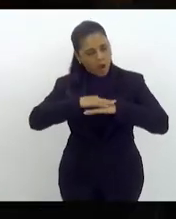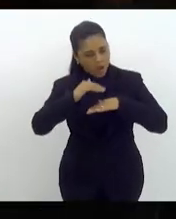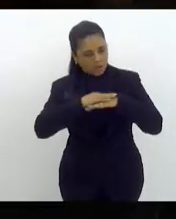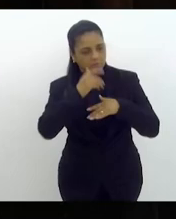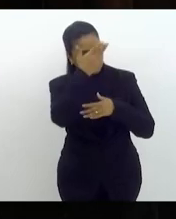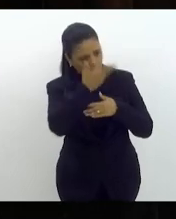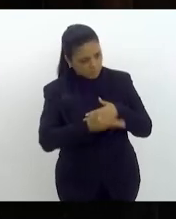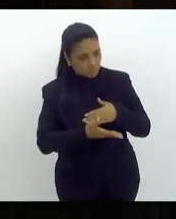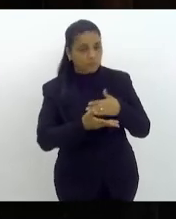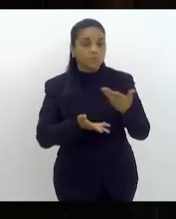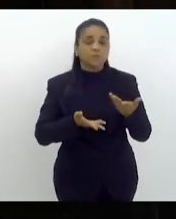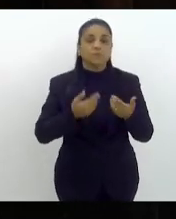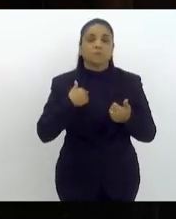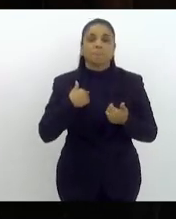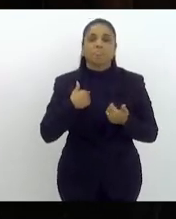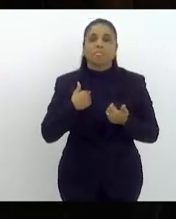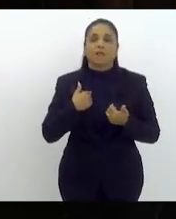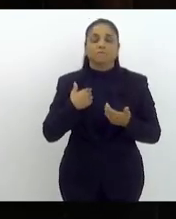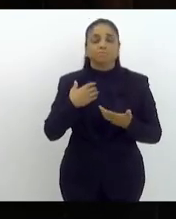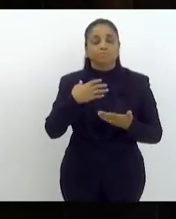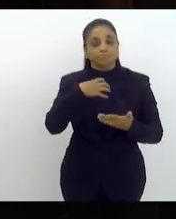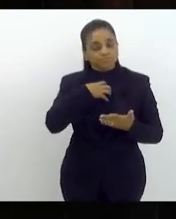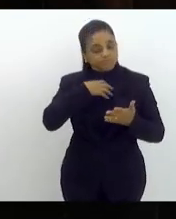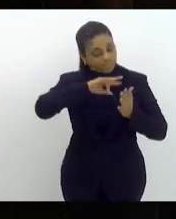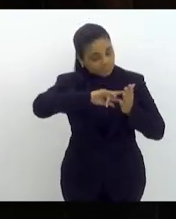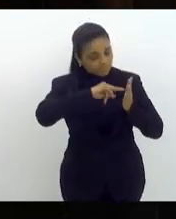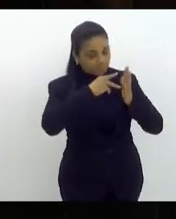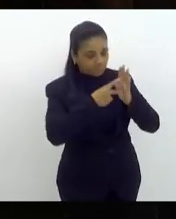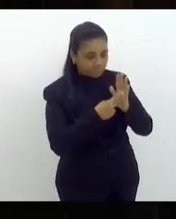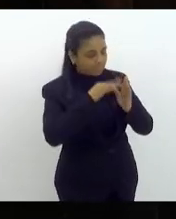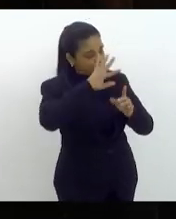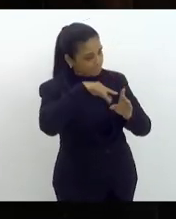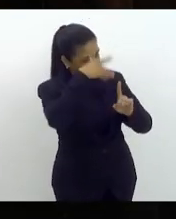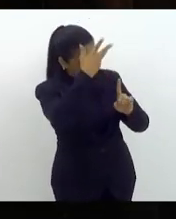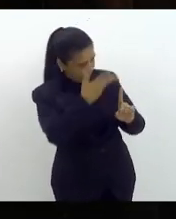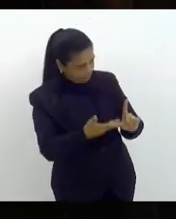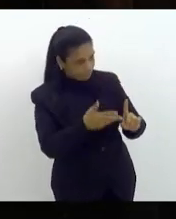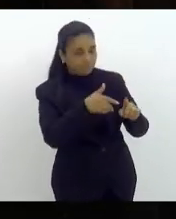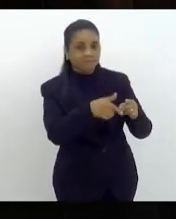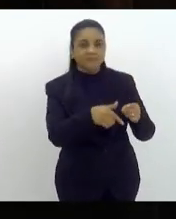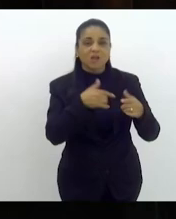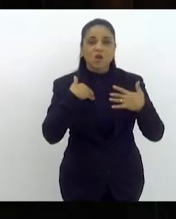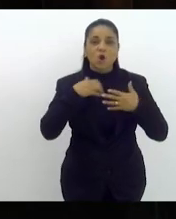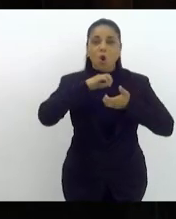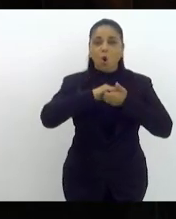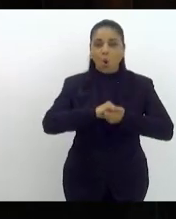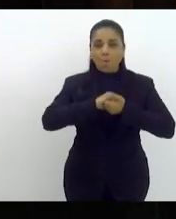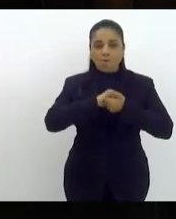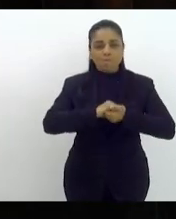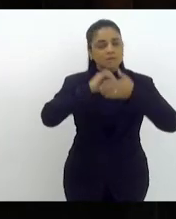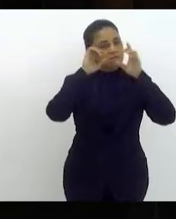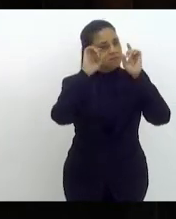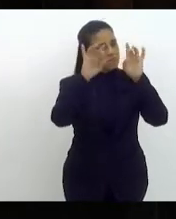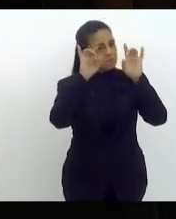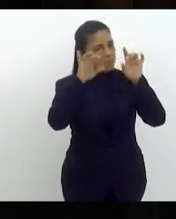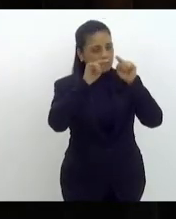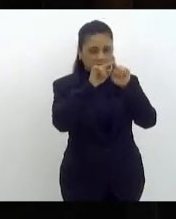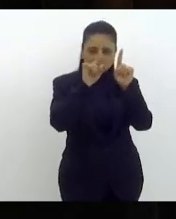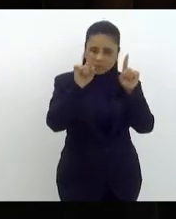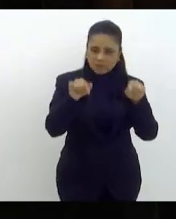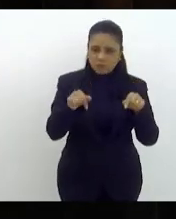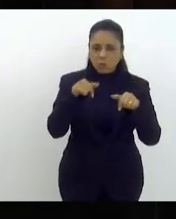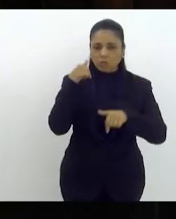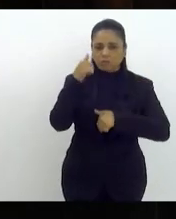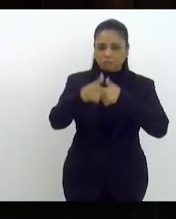eu queria fazer essa menção é fundamental eu queria fazer um cumprimento especial aos servidores da casa